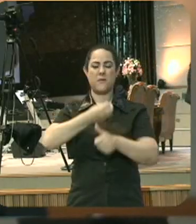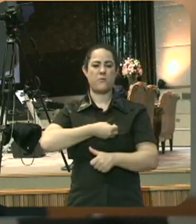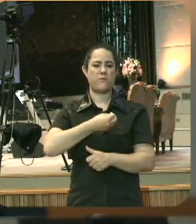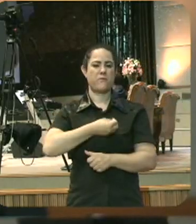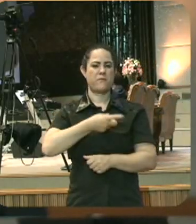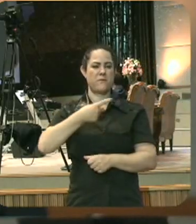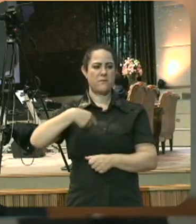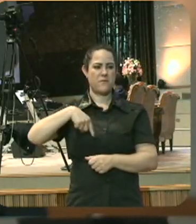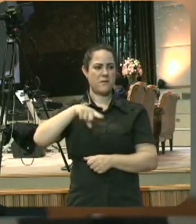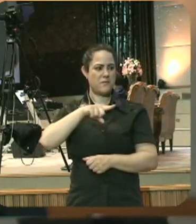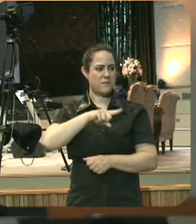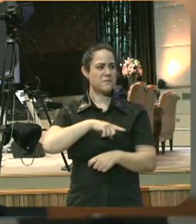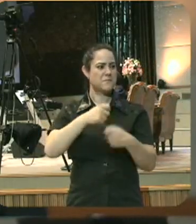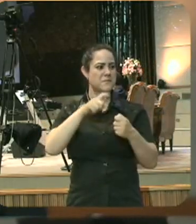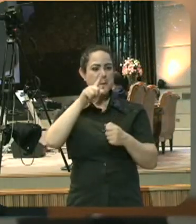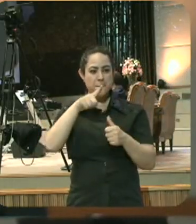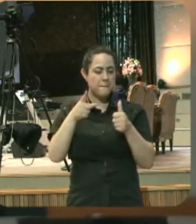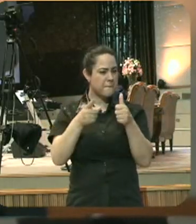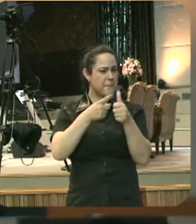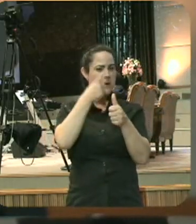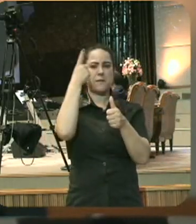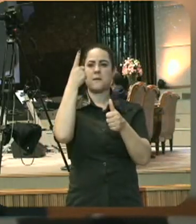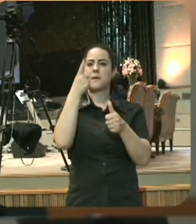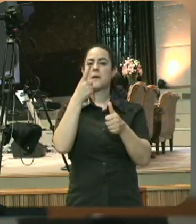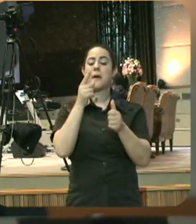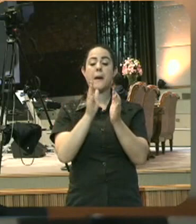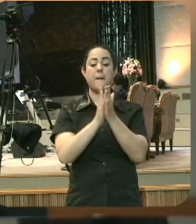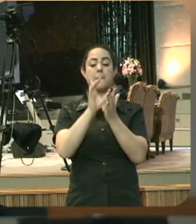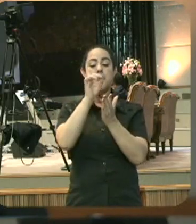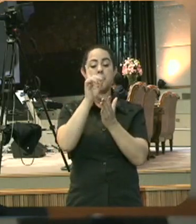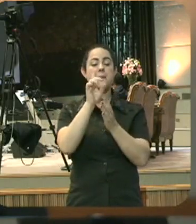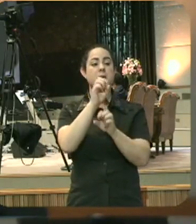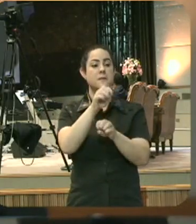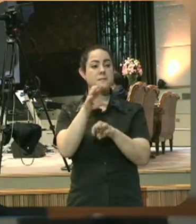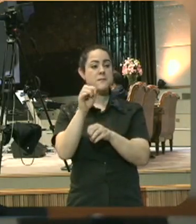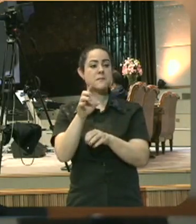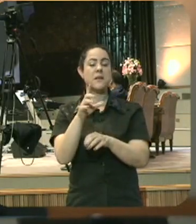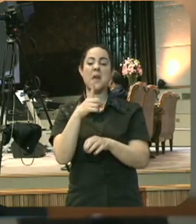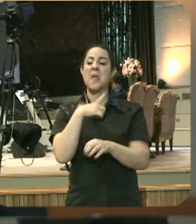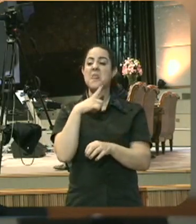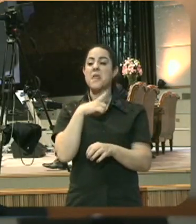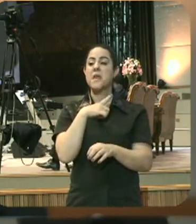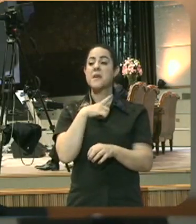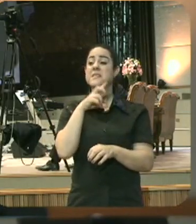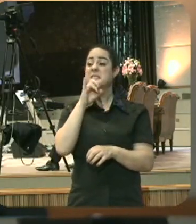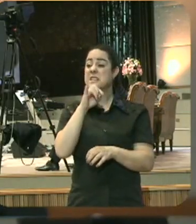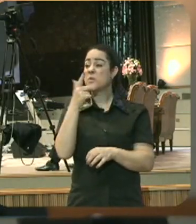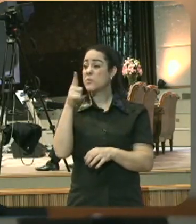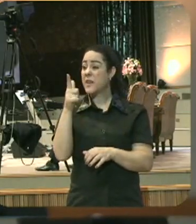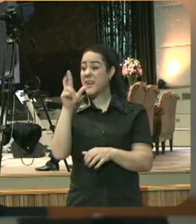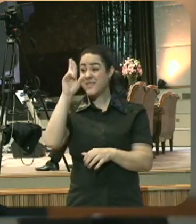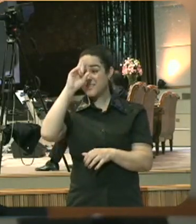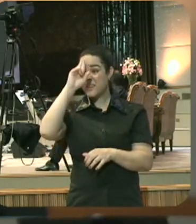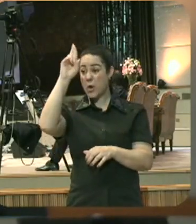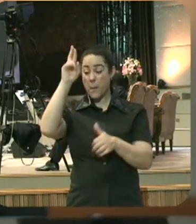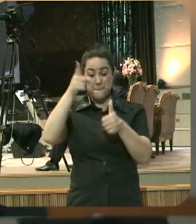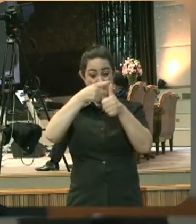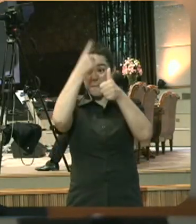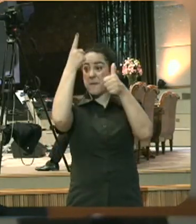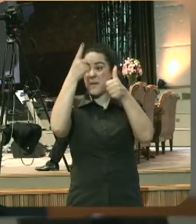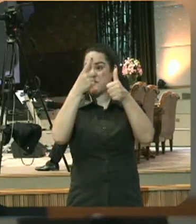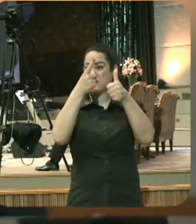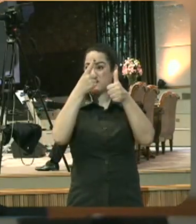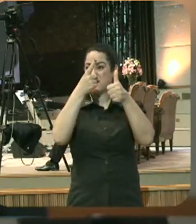vidas. E o que a Bíblia vai ensinar é que não colocar o Senhor em primeiro lugar nas nossas vidas